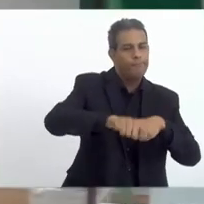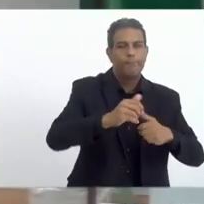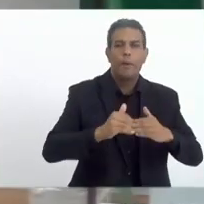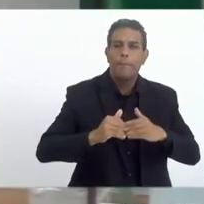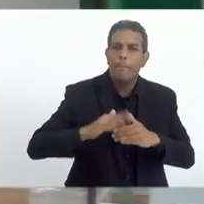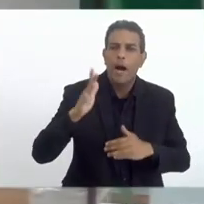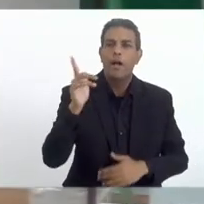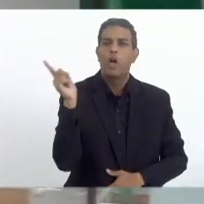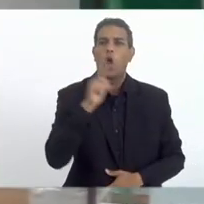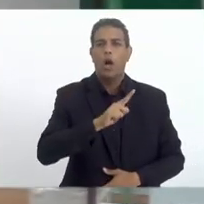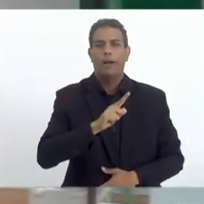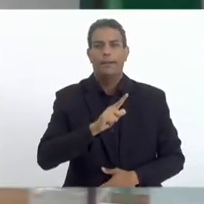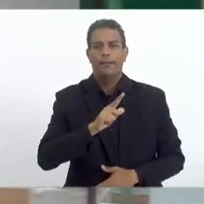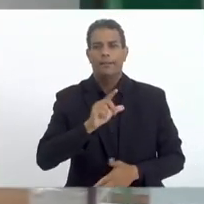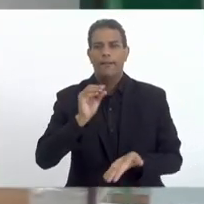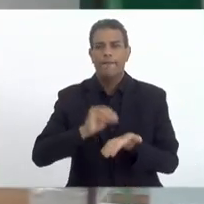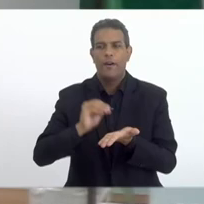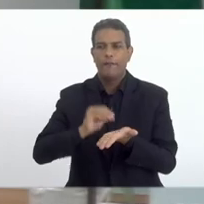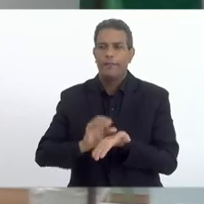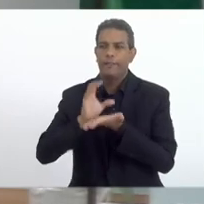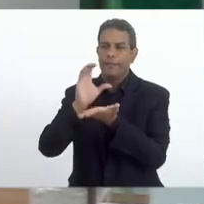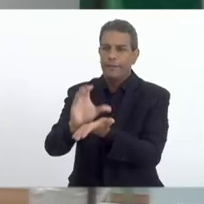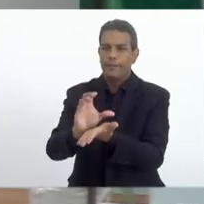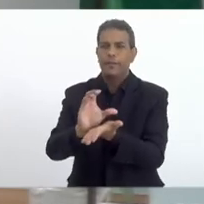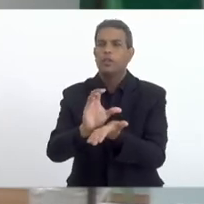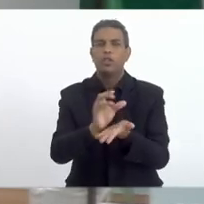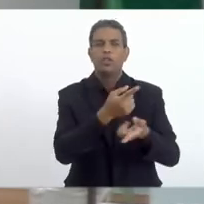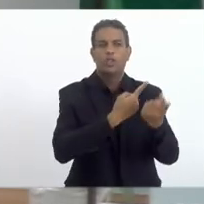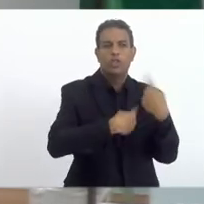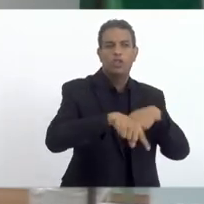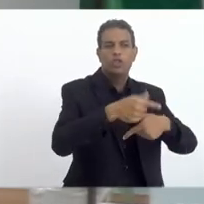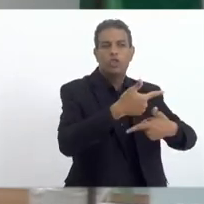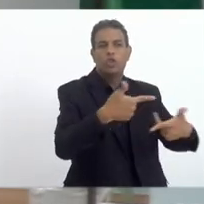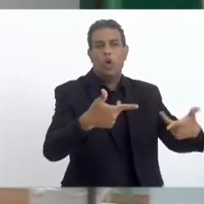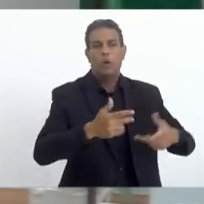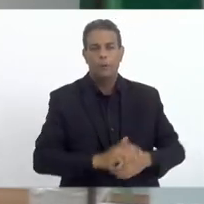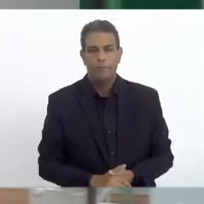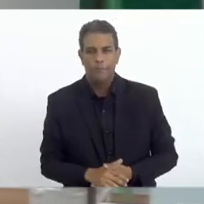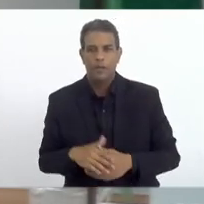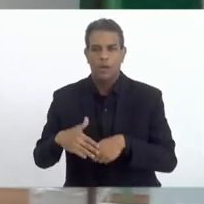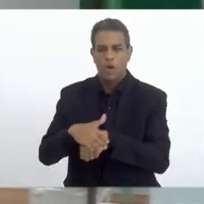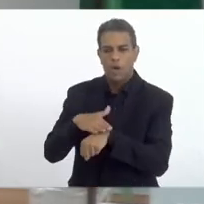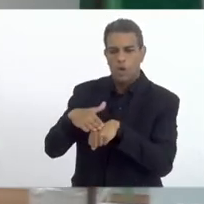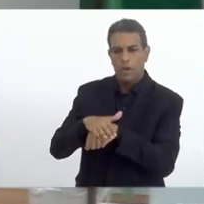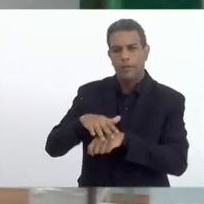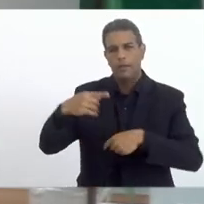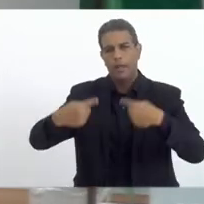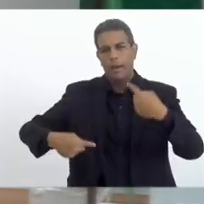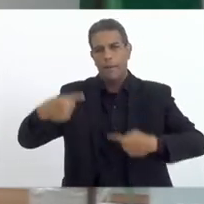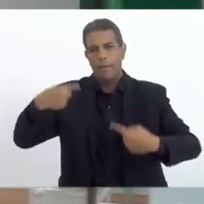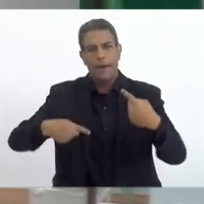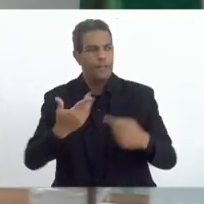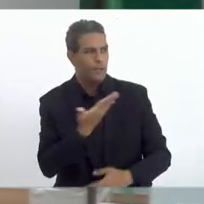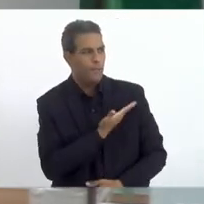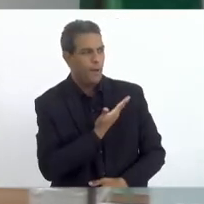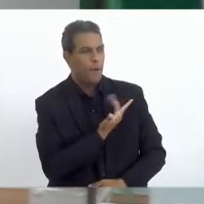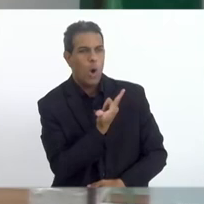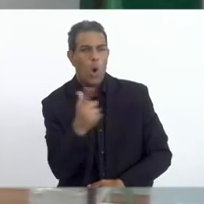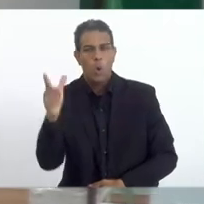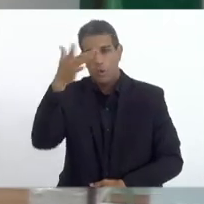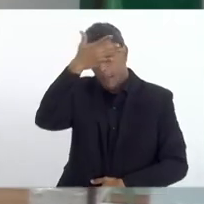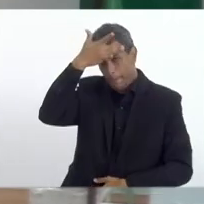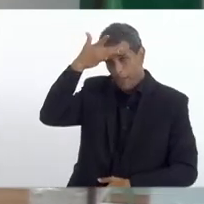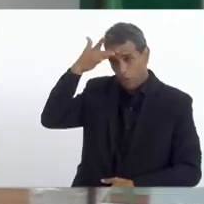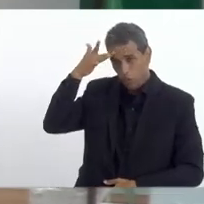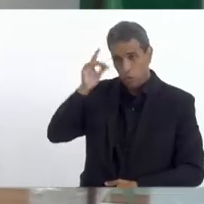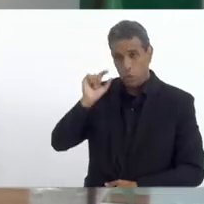mais de receita do que despesa. Uma vez ela estava num debate comigo, não foi ele, não, foi